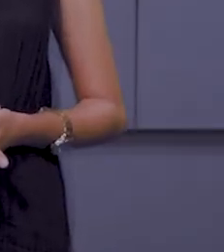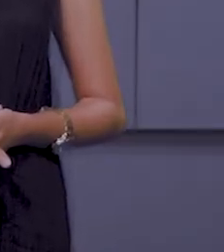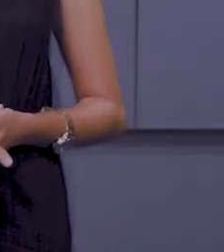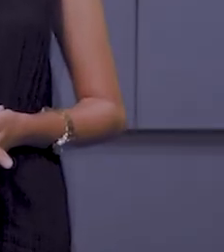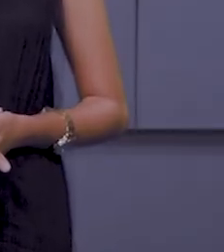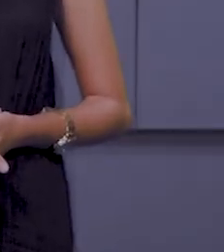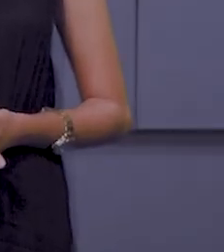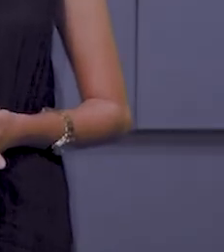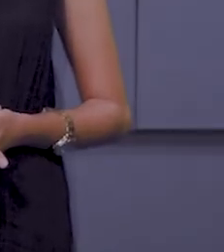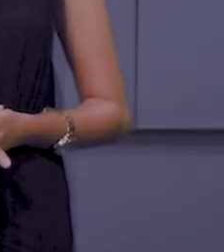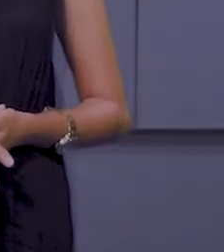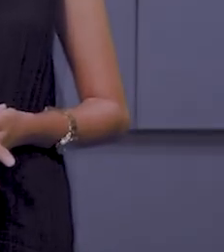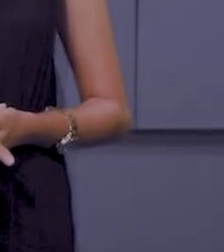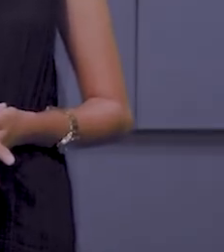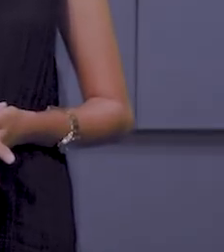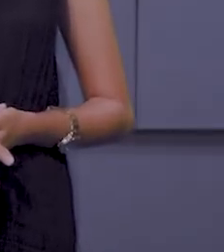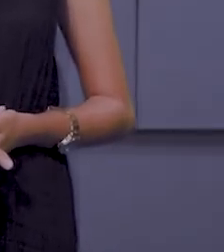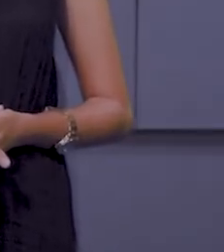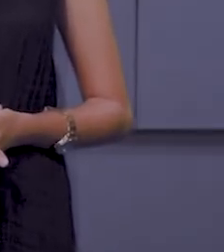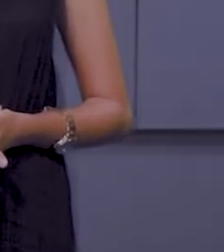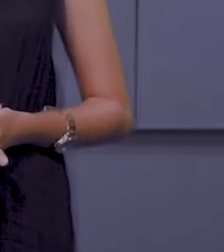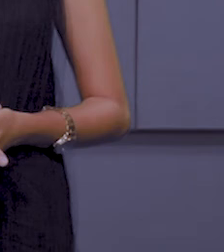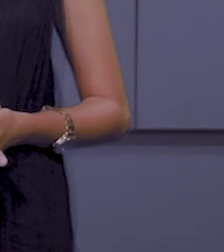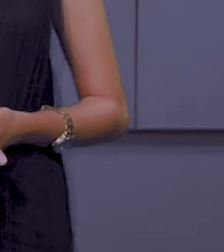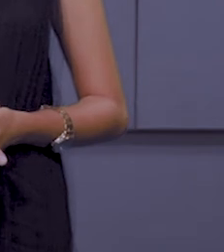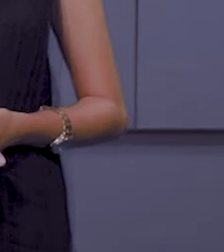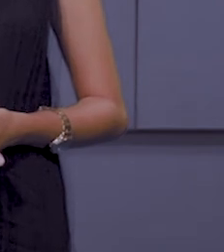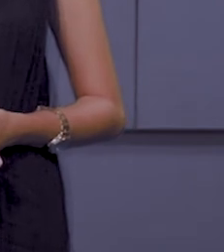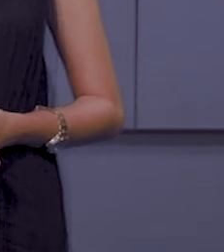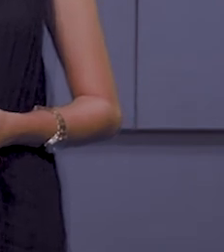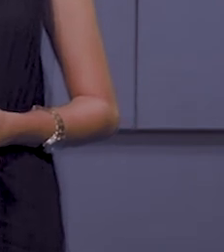butang notifikasi, atau nunya kita bawa sira lebih lakon informasi pun usi ami. Obrigada.